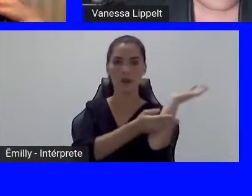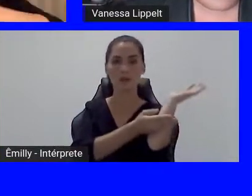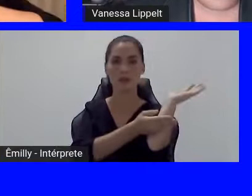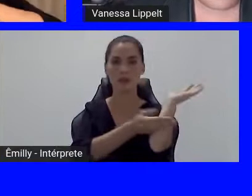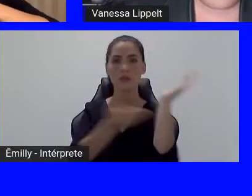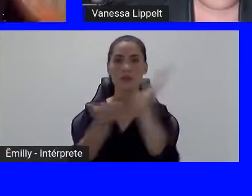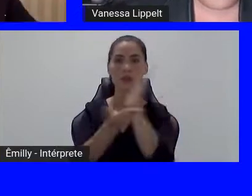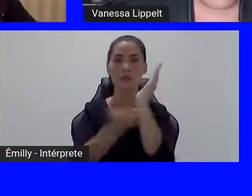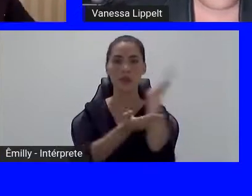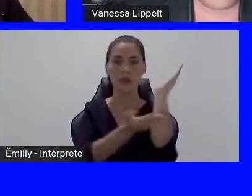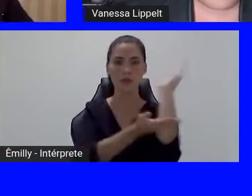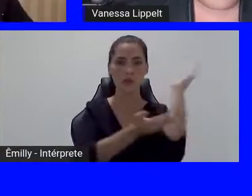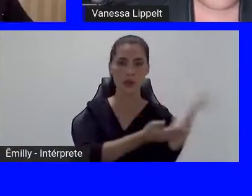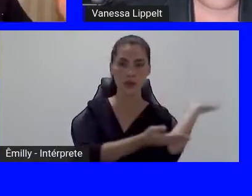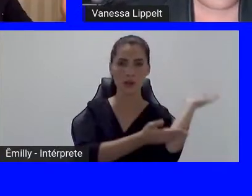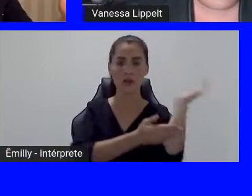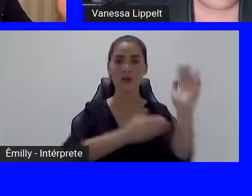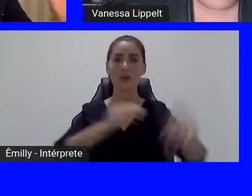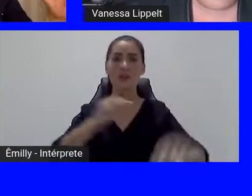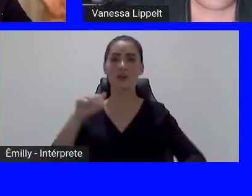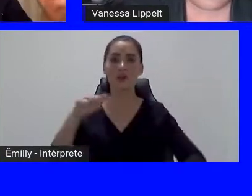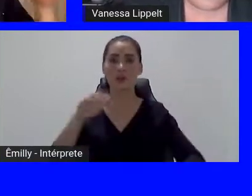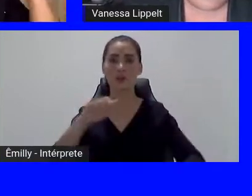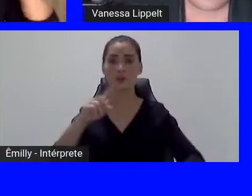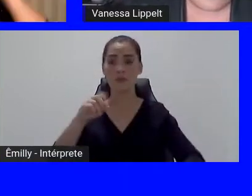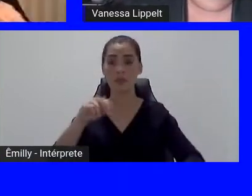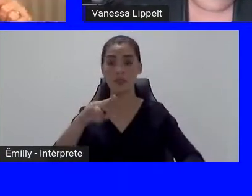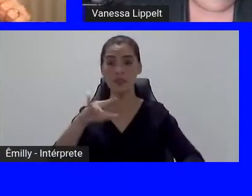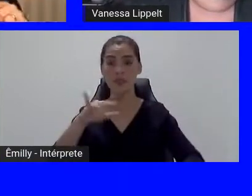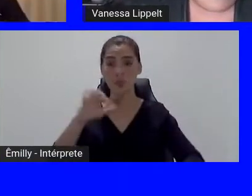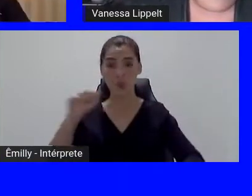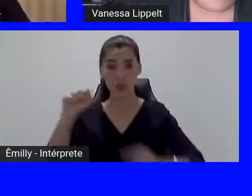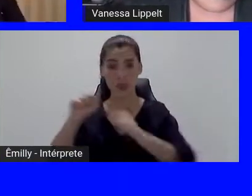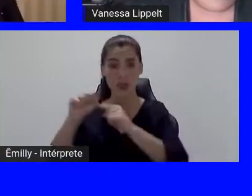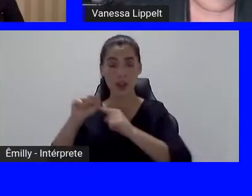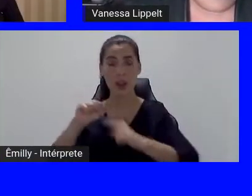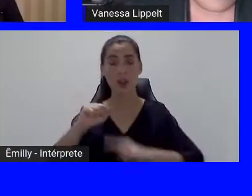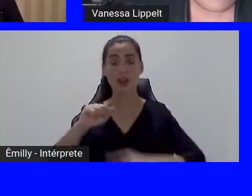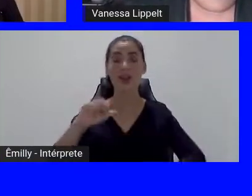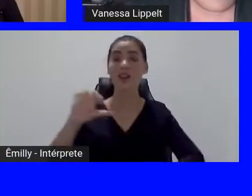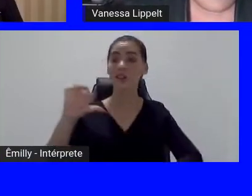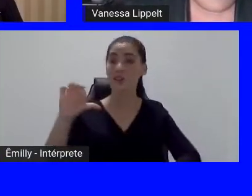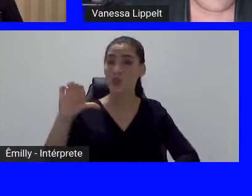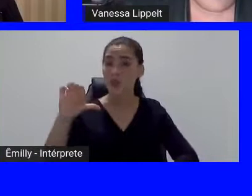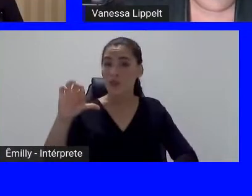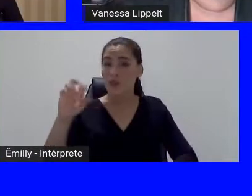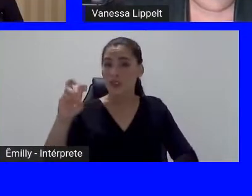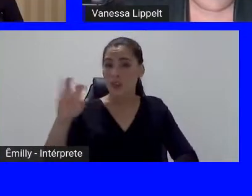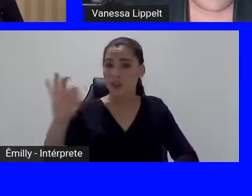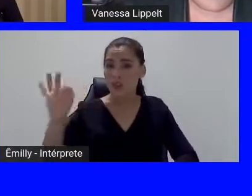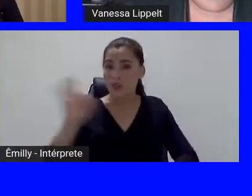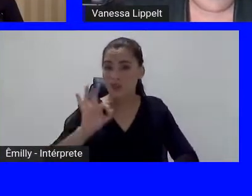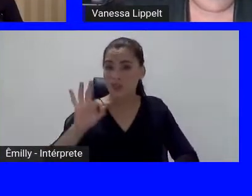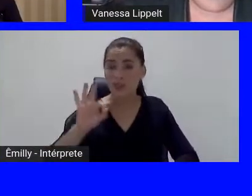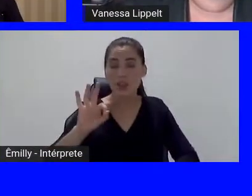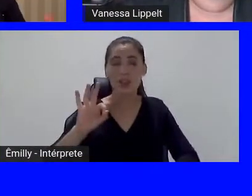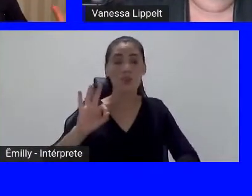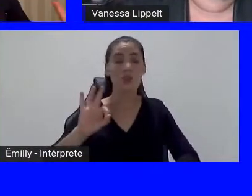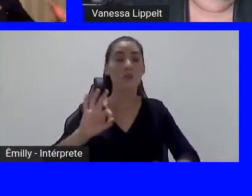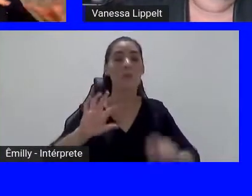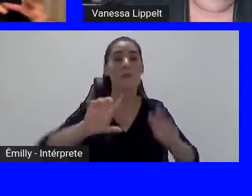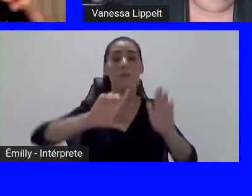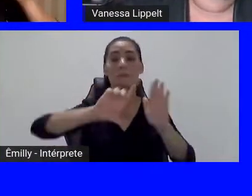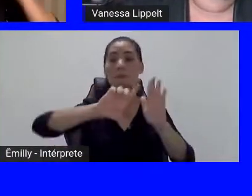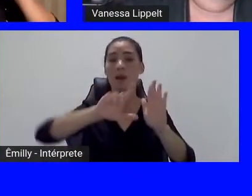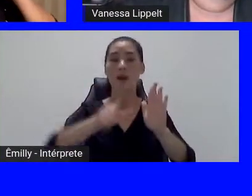Amazônia, 95% a 98% do desmatamento, é ilegal. O que eles querem no Congresso Nacional com a PL da grilhagem?